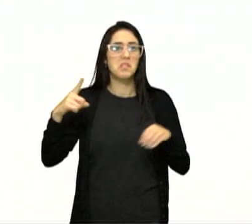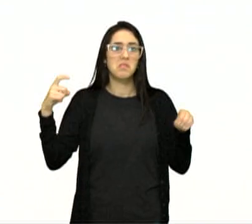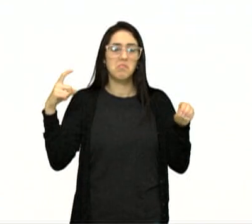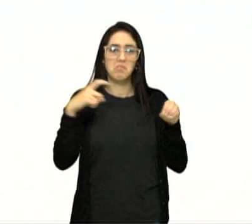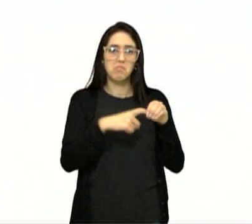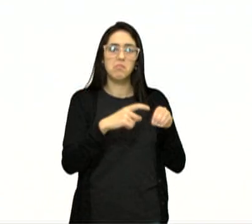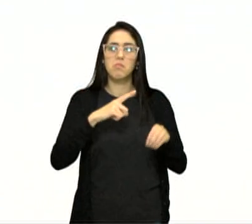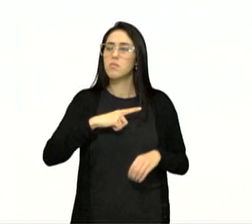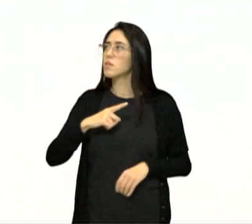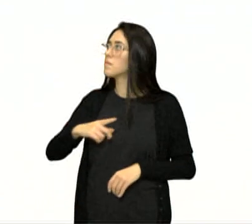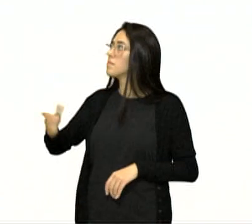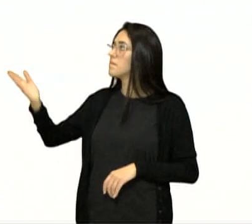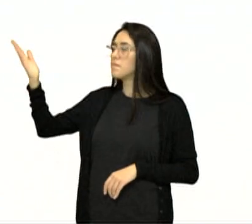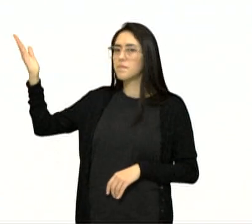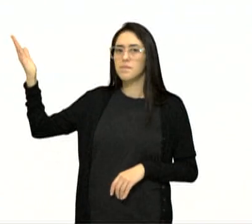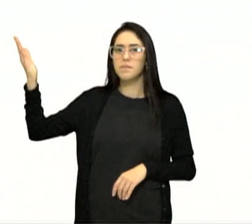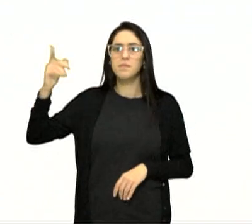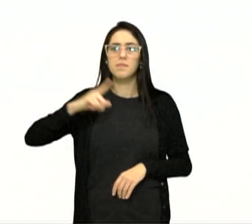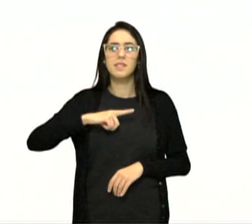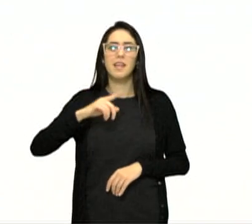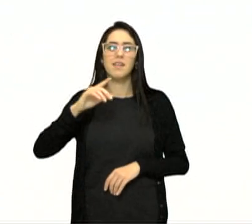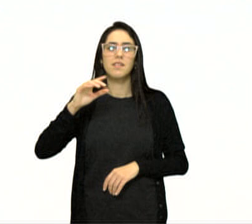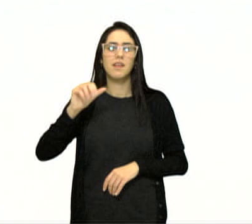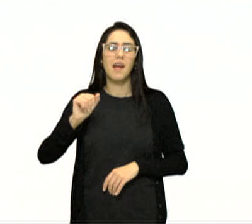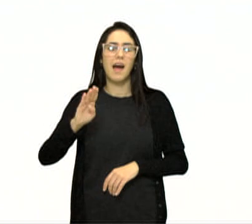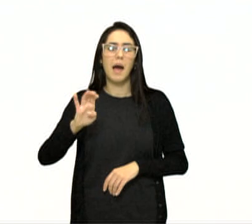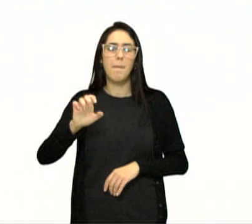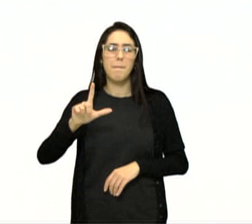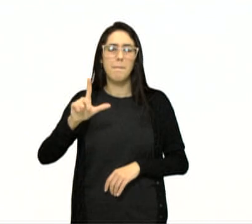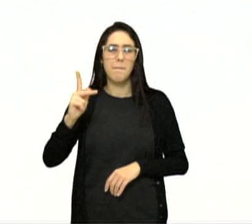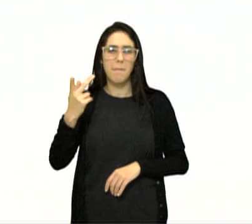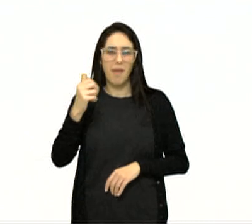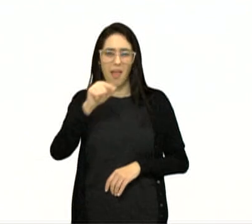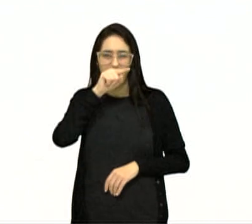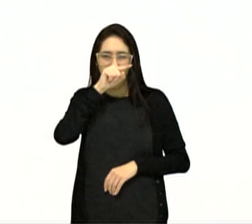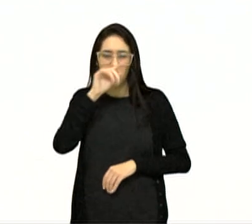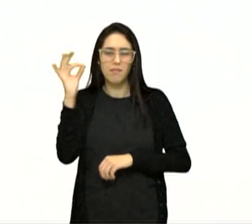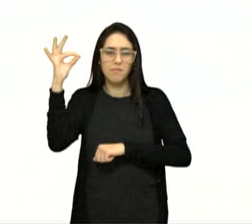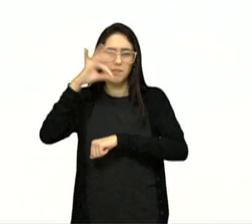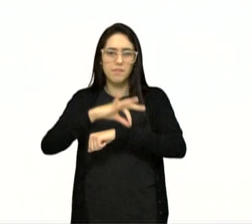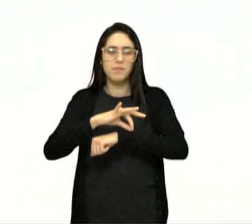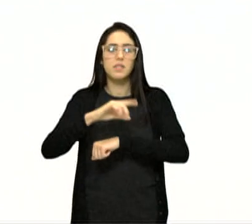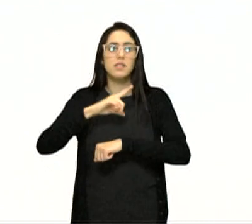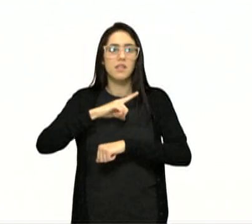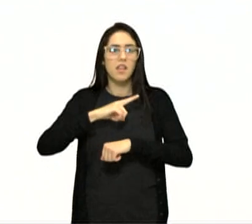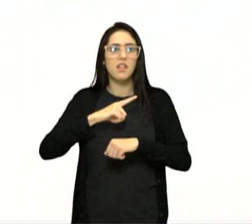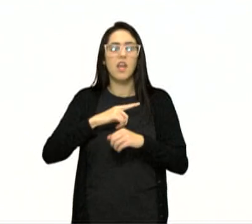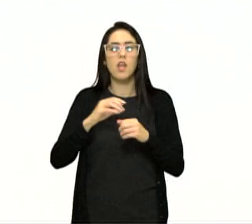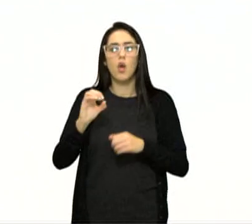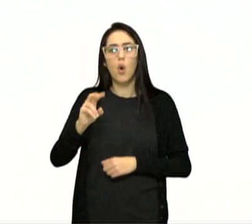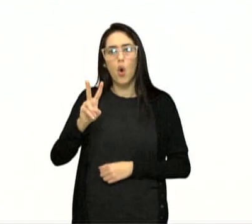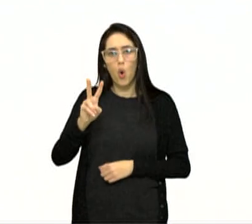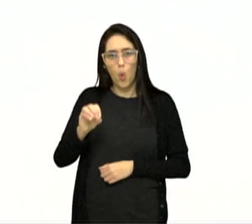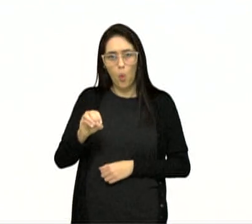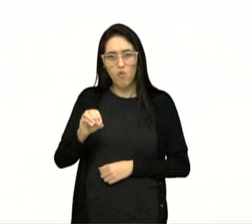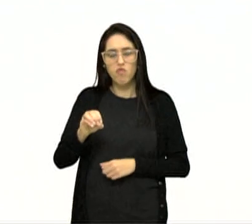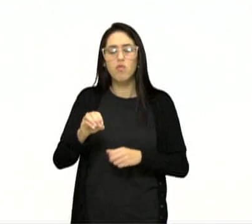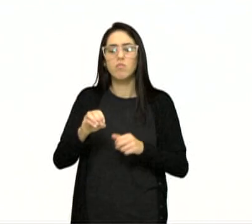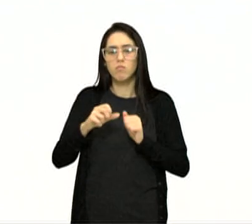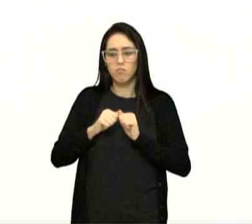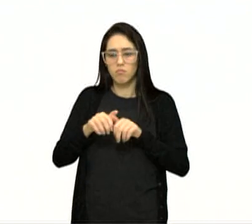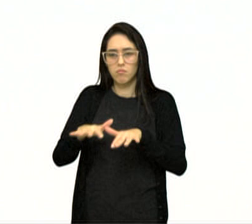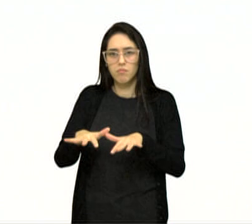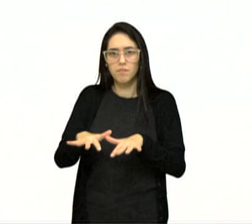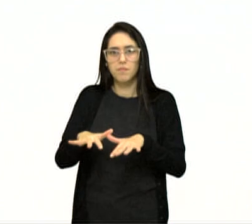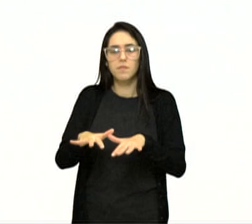esse processo. A abelha rainha, o que ela vai produzir? Vai produzir óvulos, tá? Os óvulos que forem fecundados vão